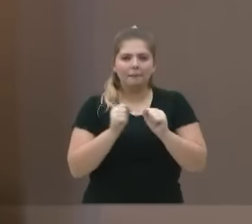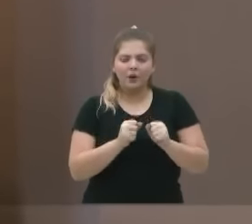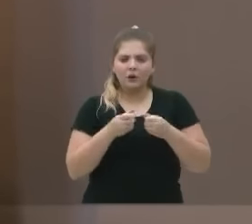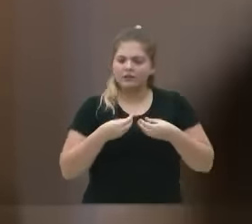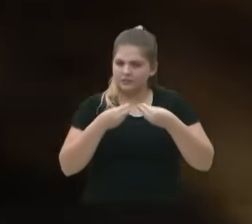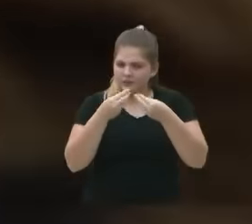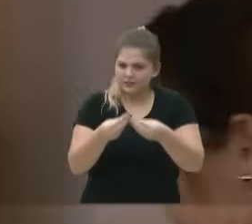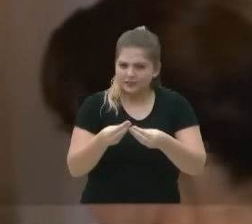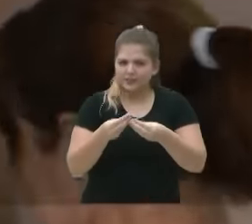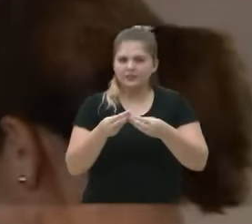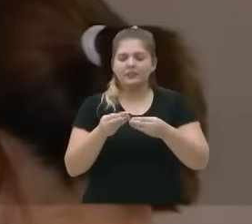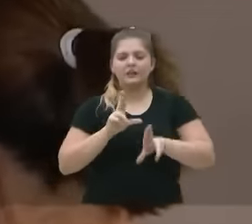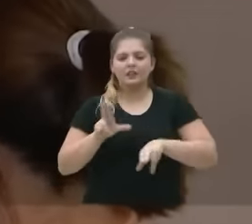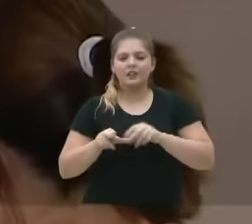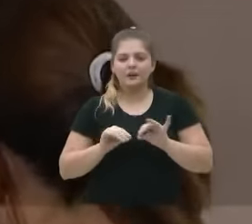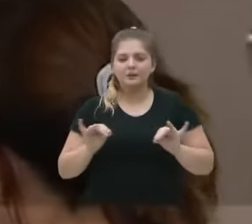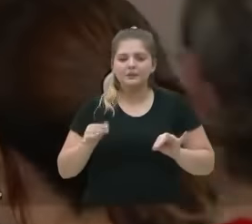cartões, por favor.